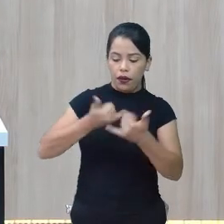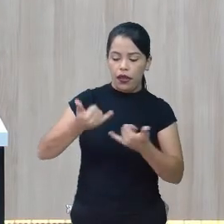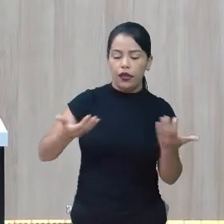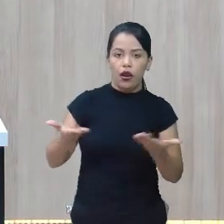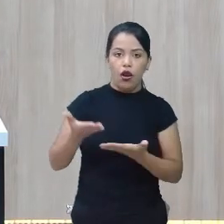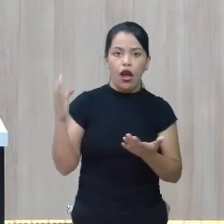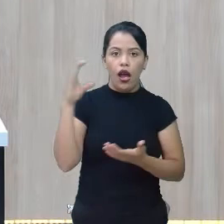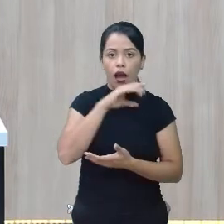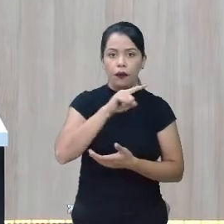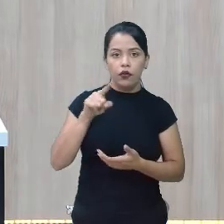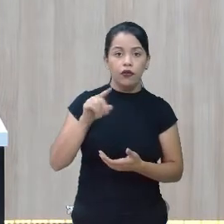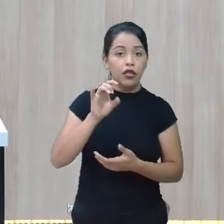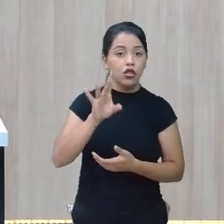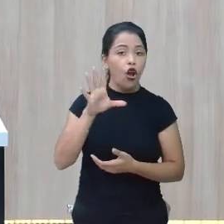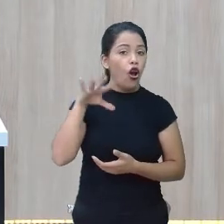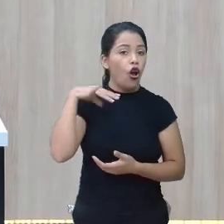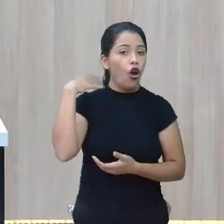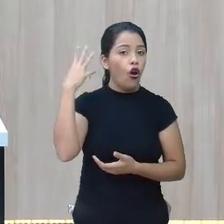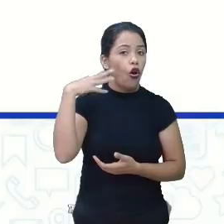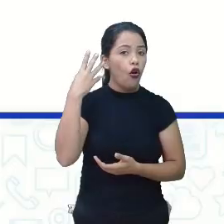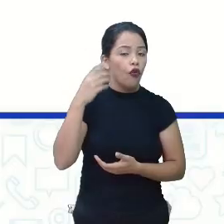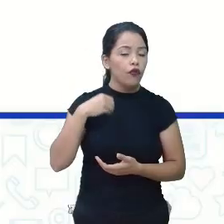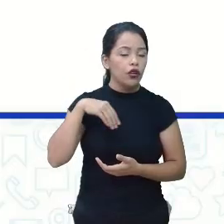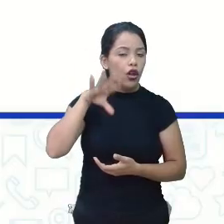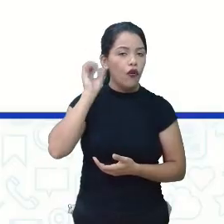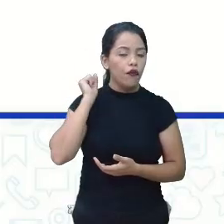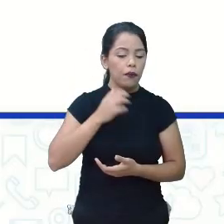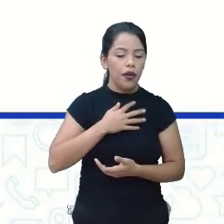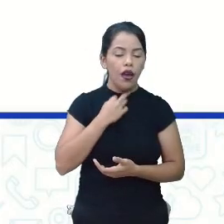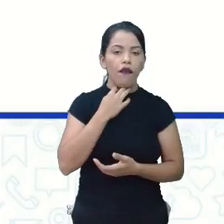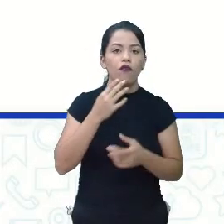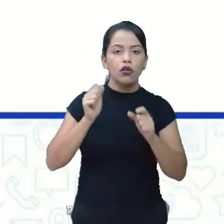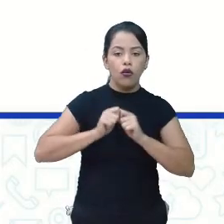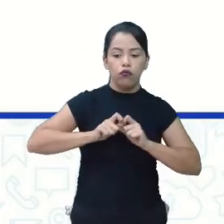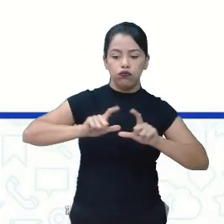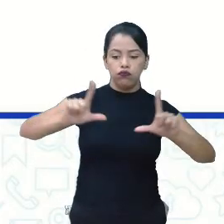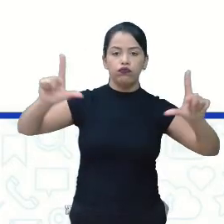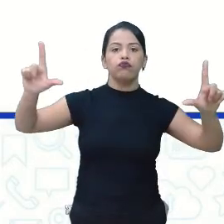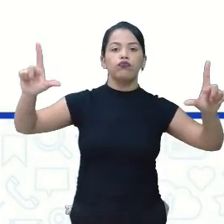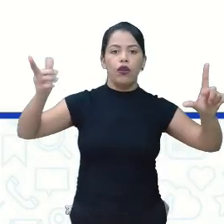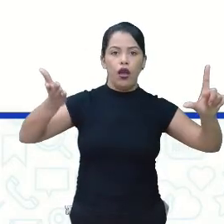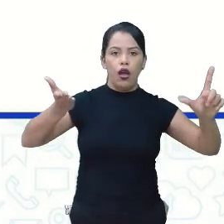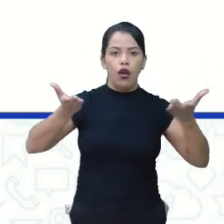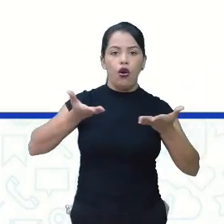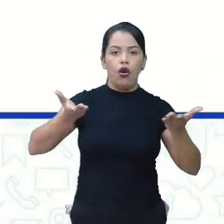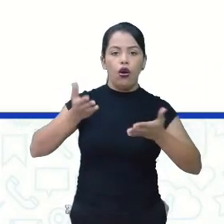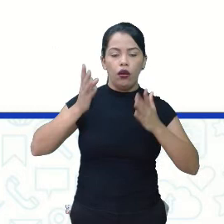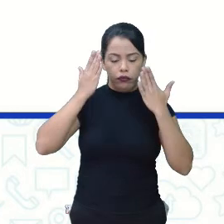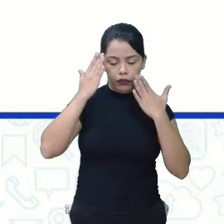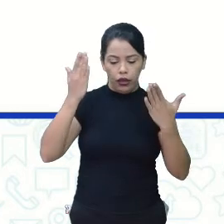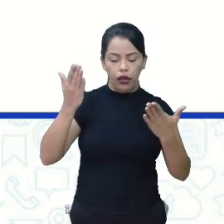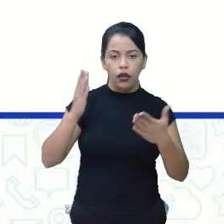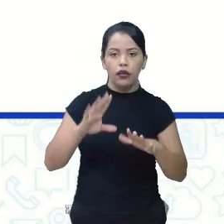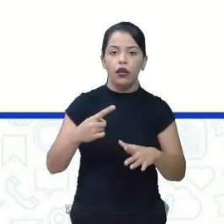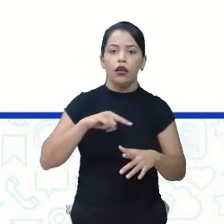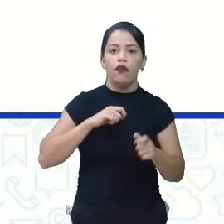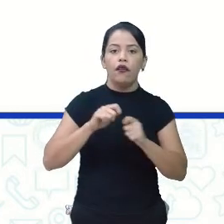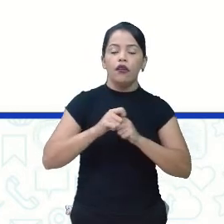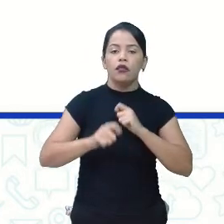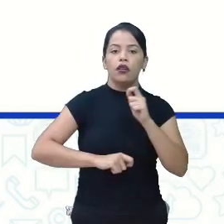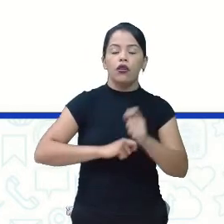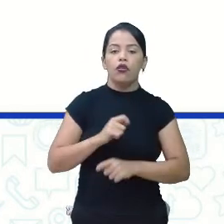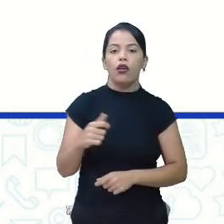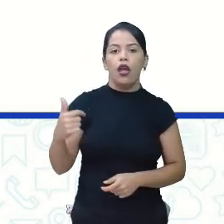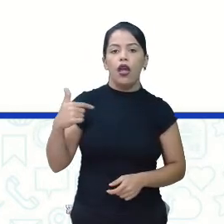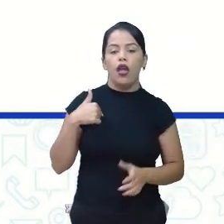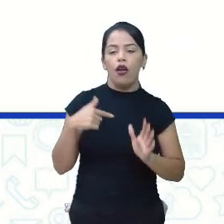grandona e você vai escutar minha voz, pra gente tentar fazer isso, tá? Então, deixa essa tela grandona aí, Billy, obrigada. A gente vai fazer assim,